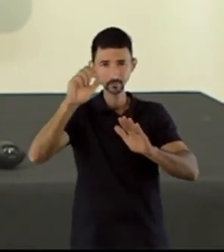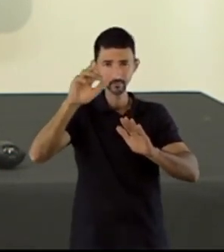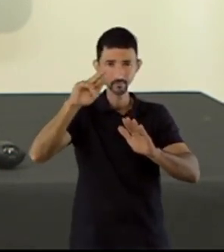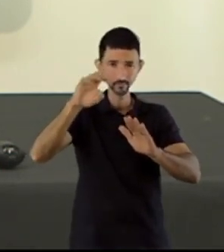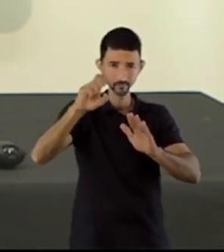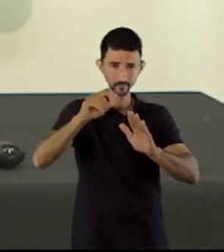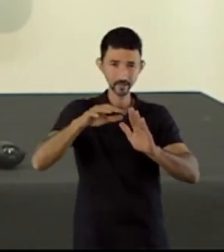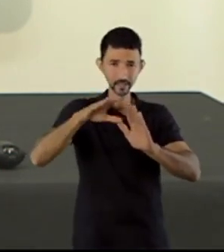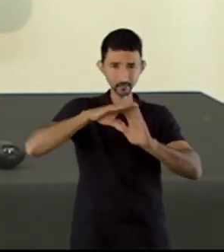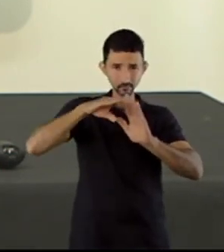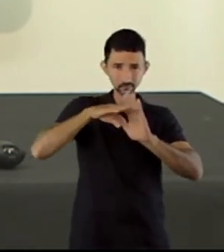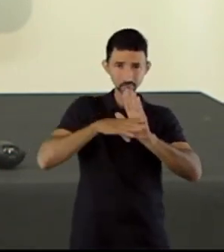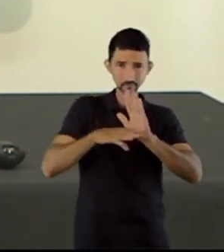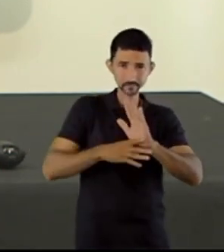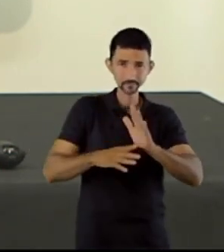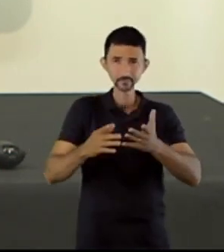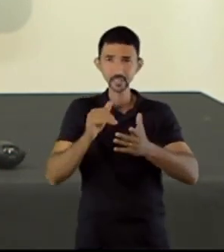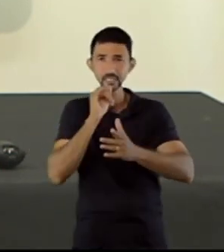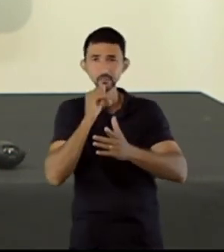acontecem coisas